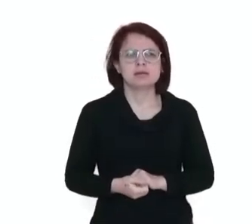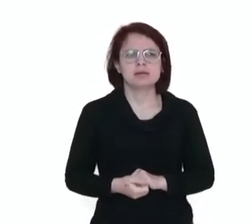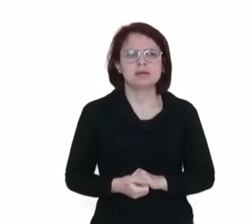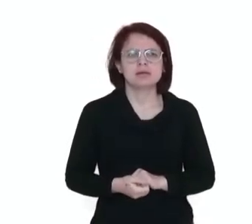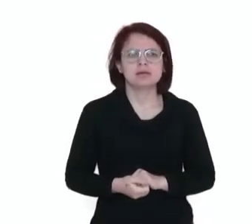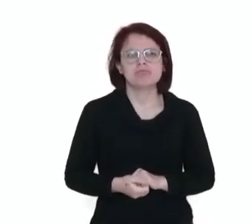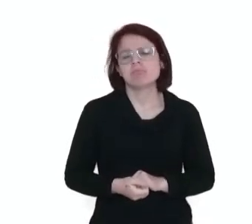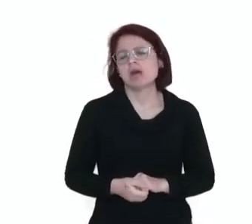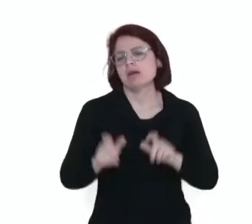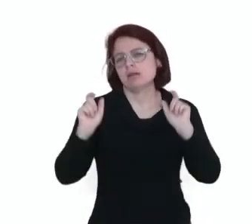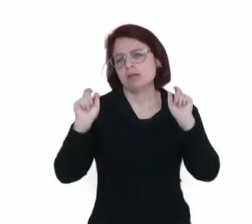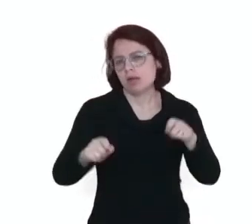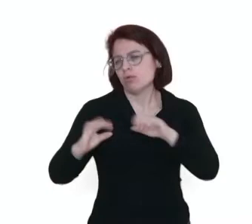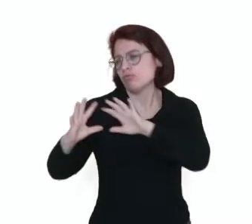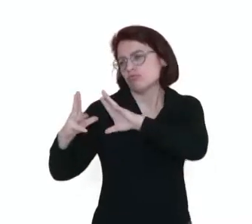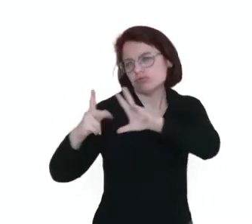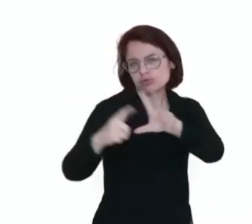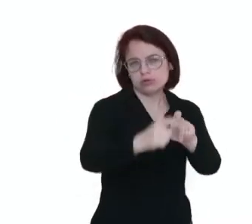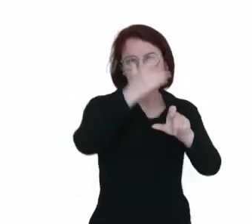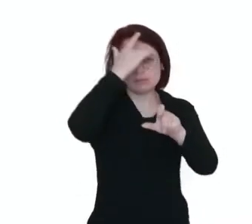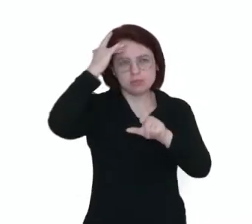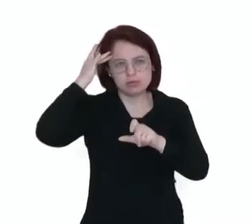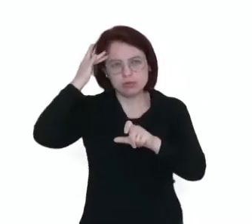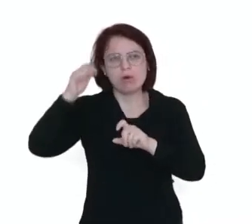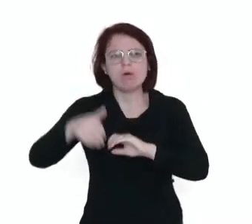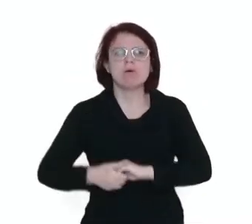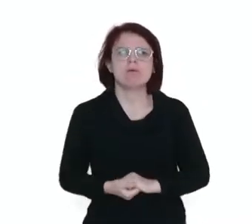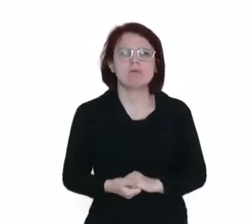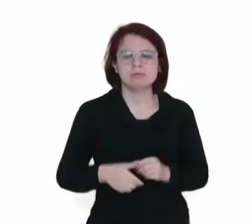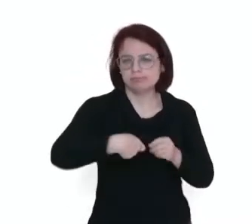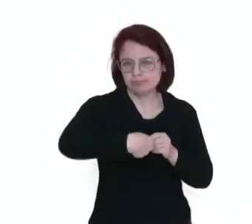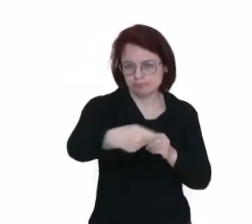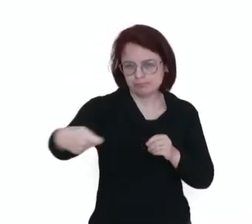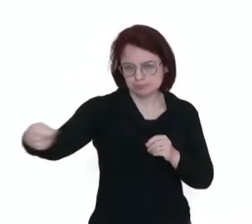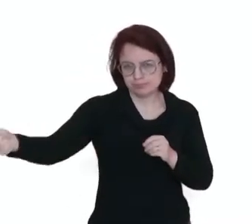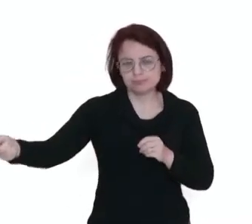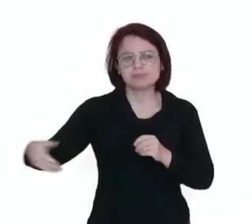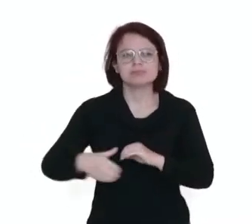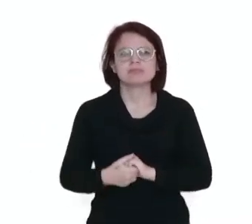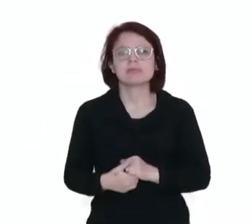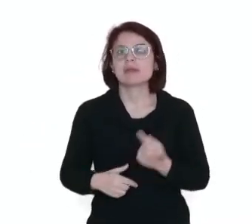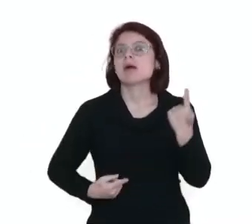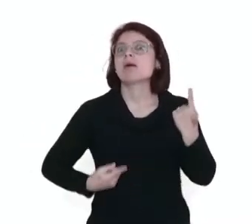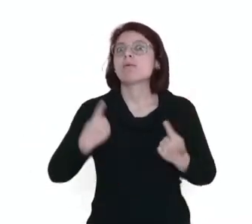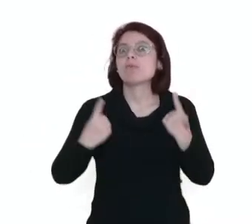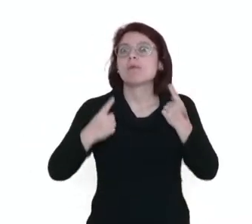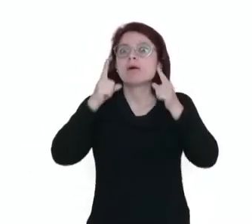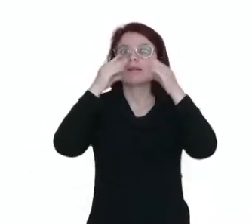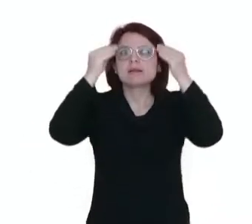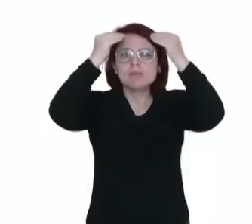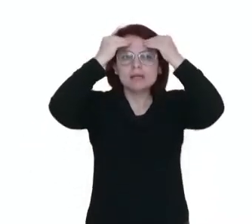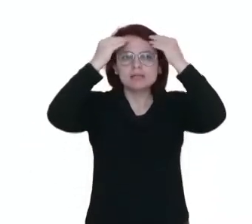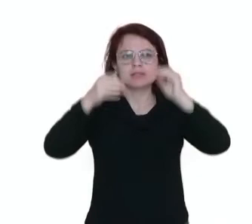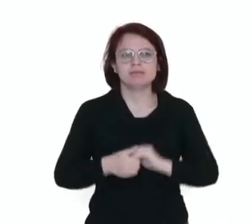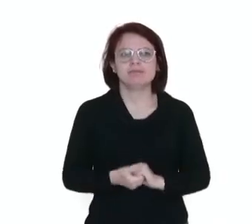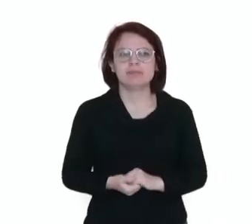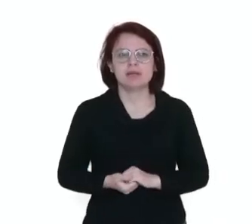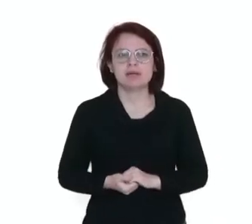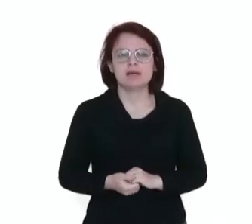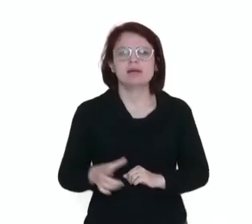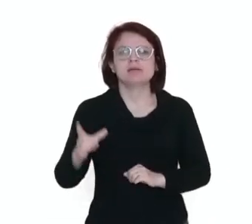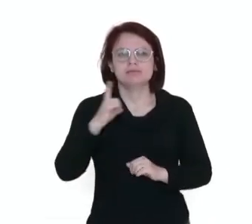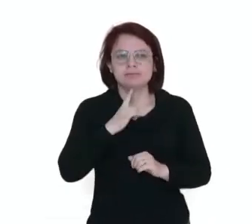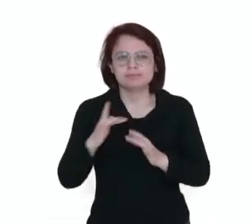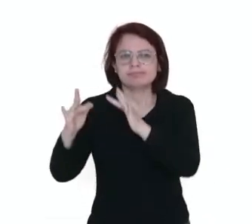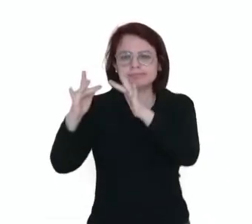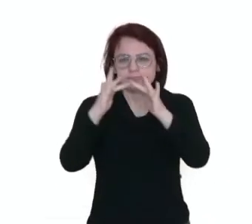amplo, né? Ter ali um panfleto, alguma coisa para distribuir. Que linguagem que eu vou utilizar, né? Uma linguagem adequada